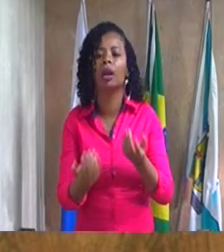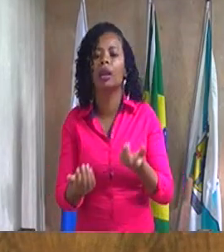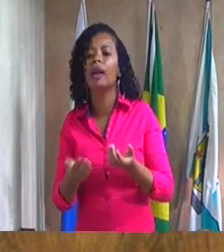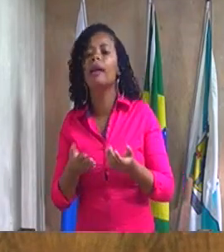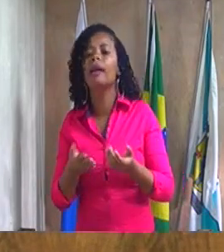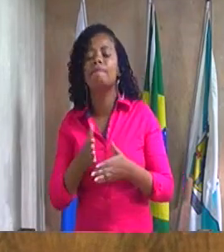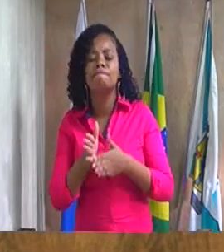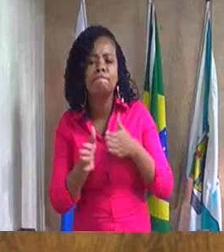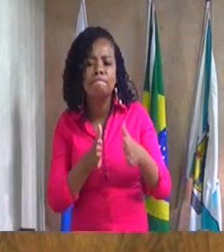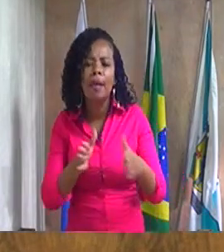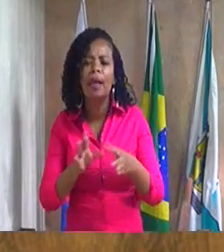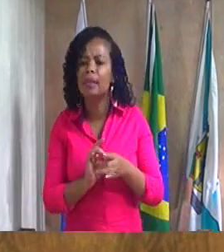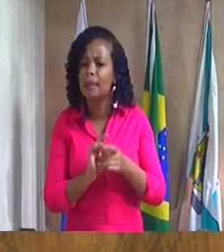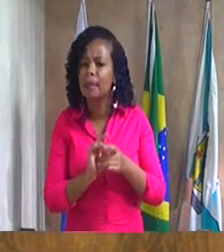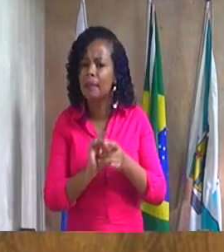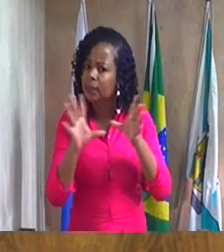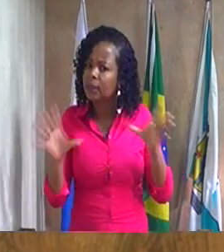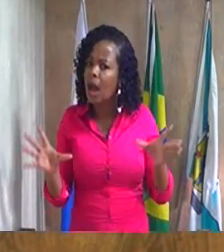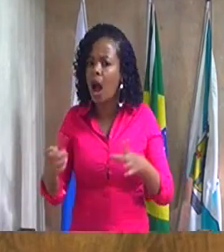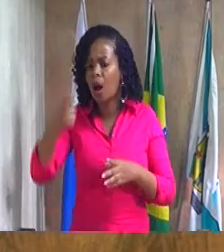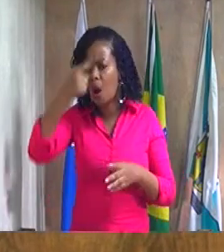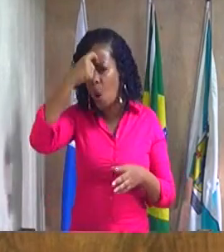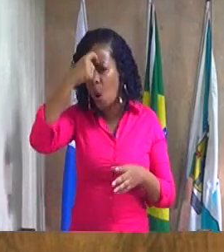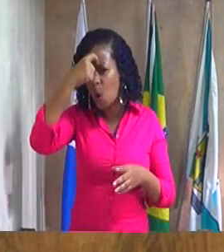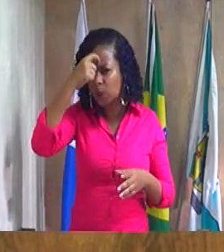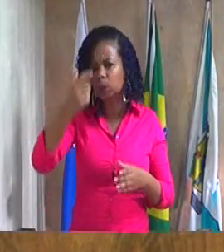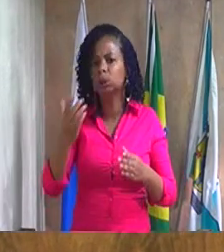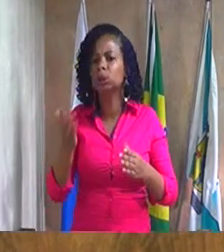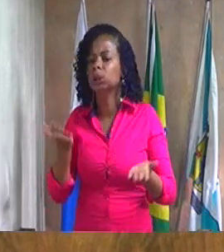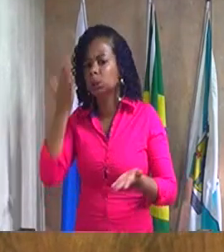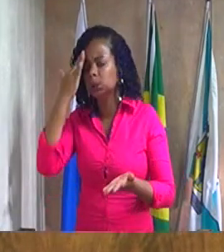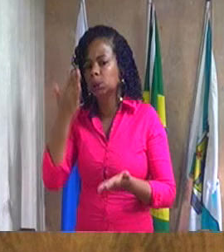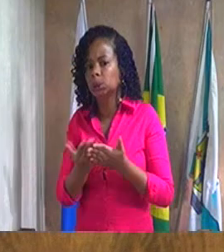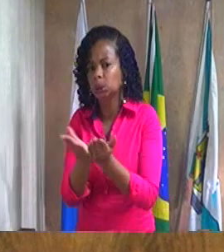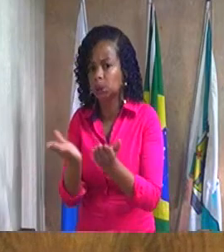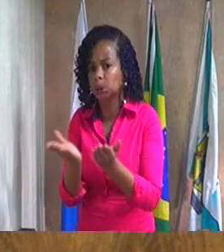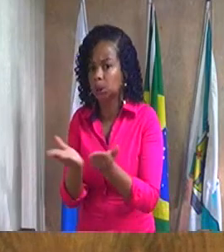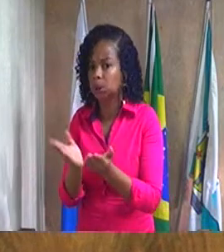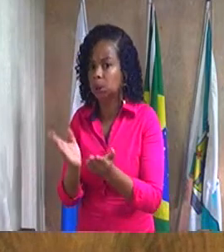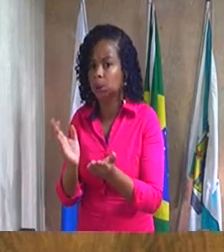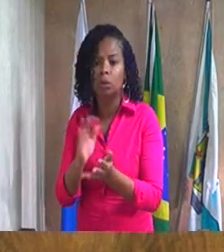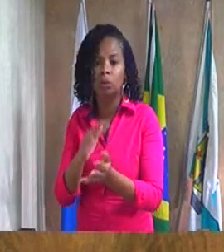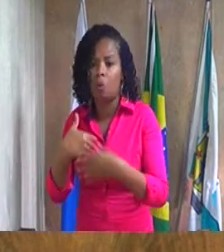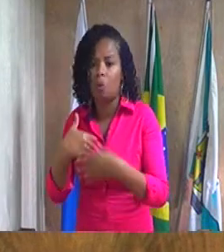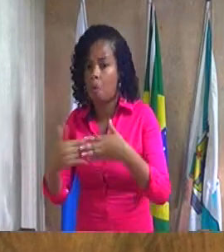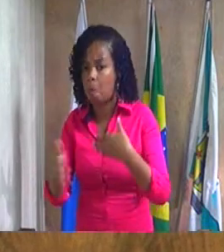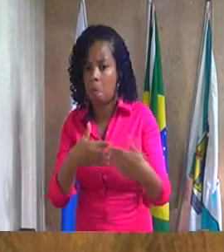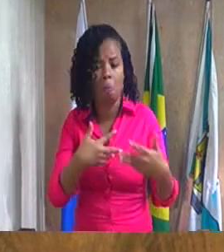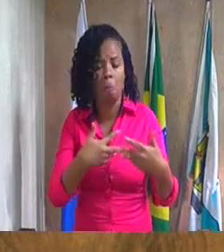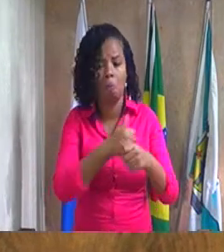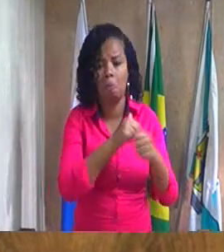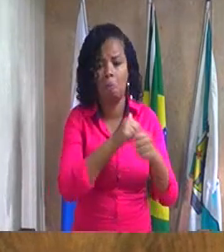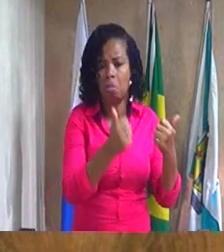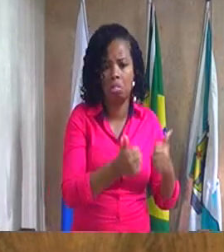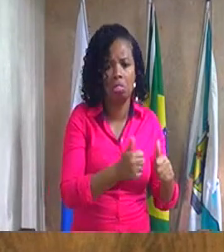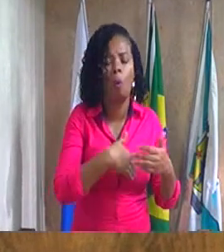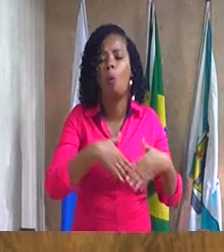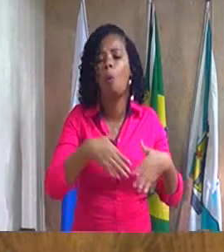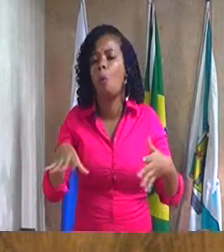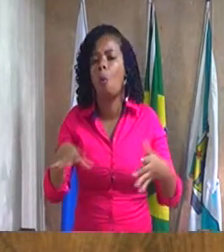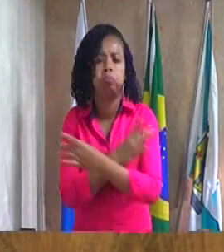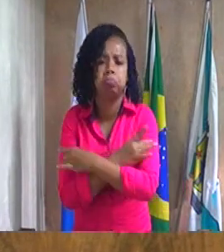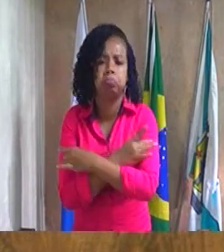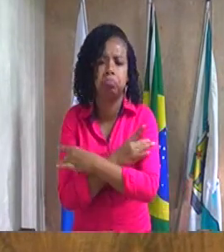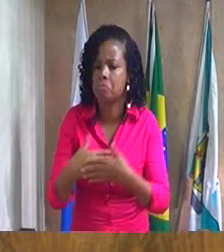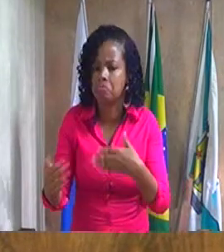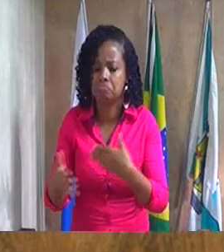inviolabilidade da liberdade de consciência de crença e o livre exercício dos cultos religiosos, princípios estes consagrados